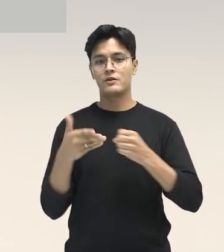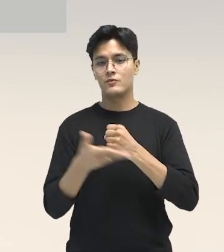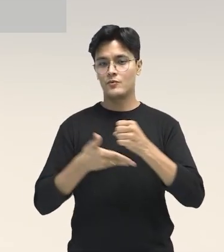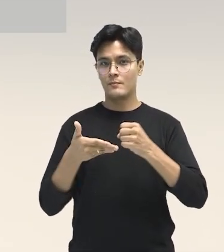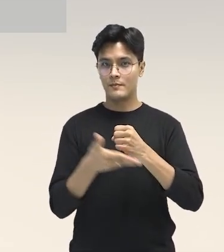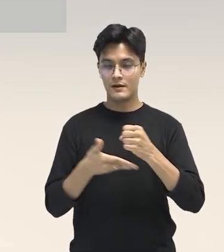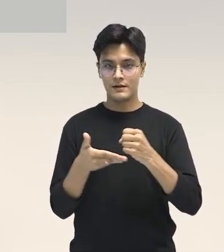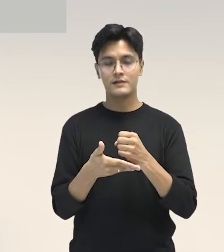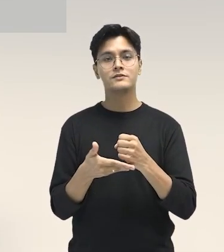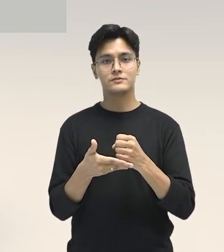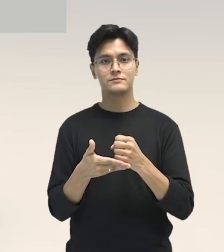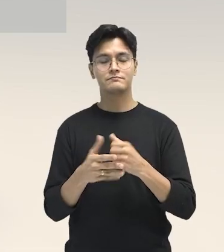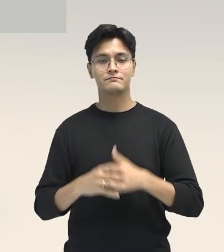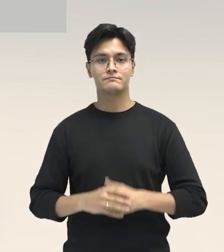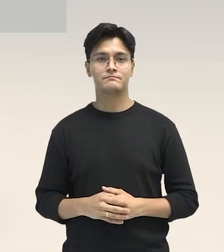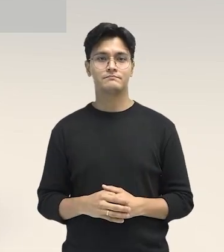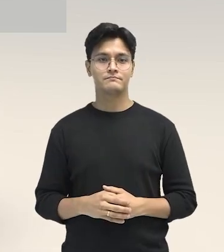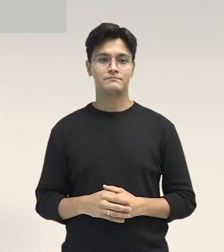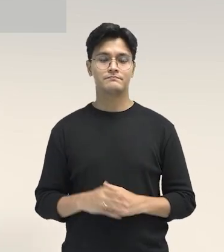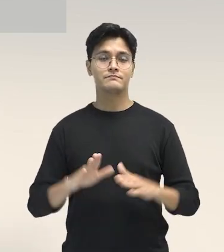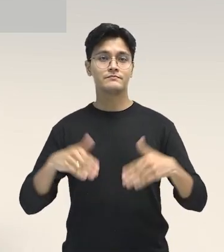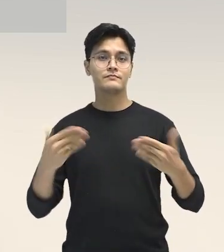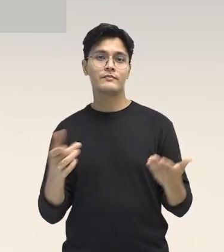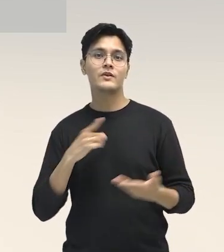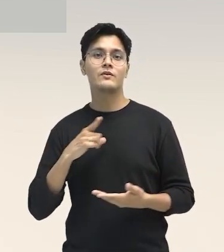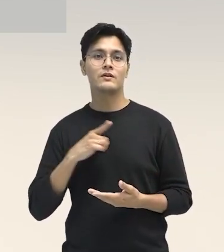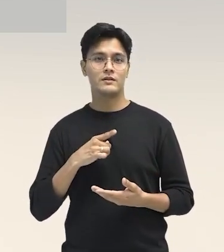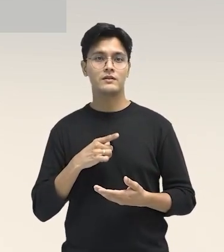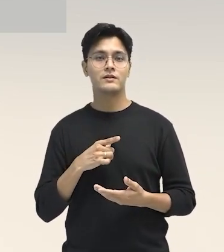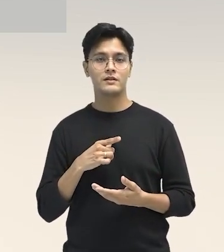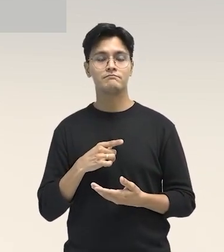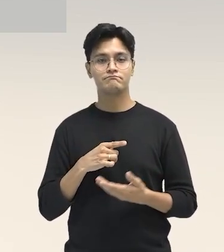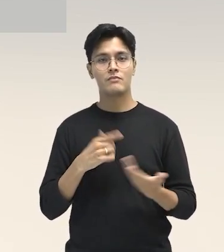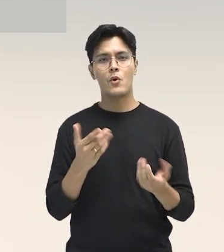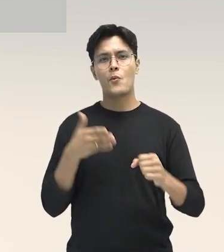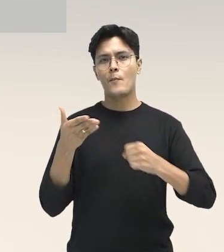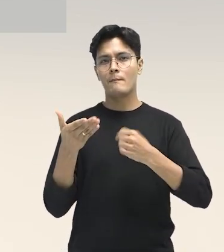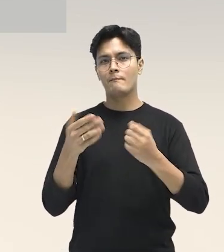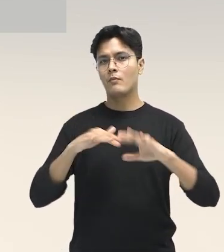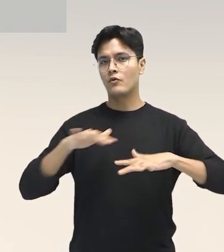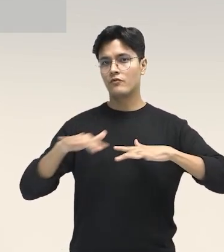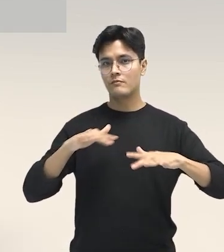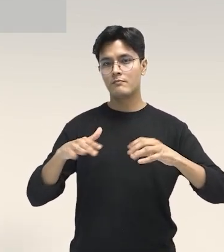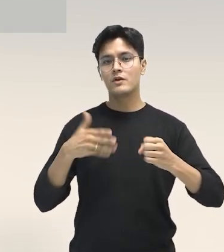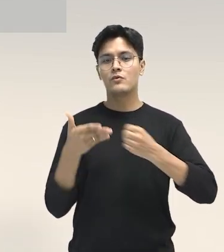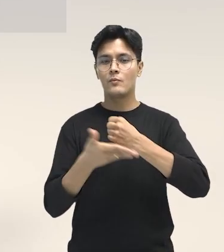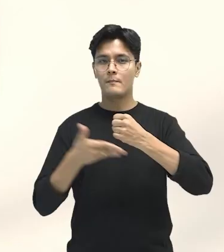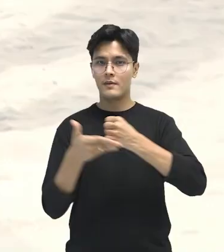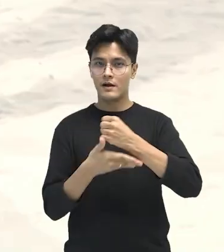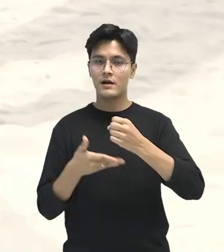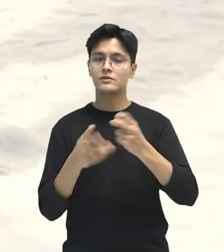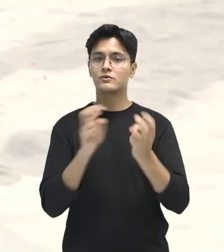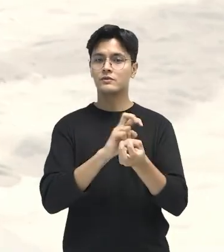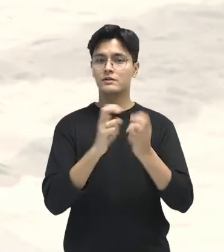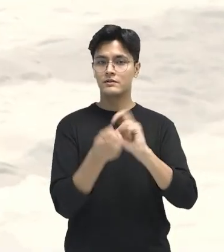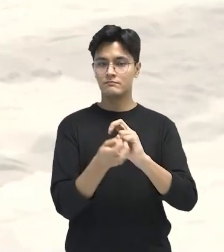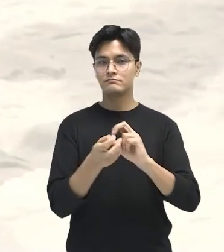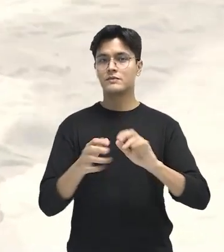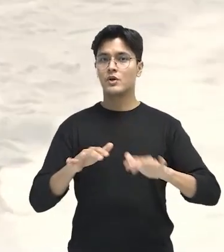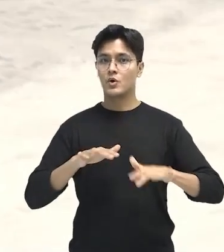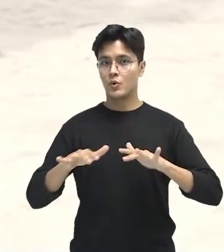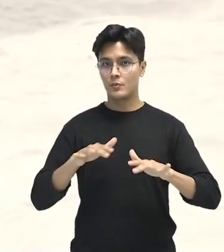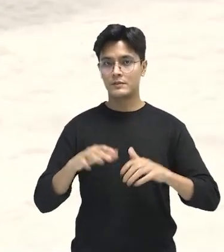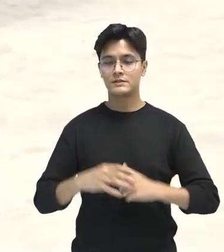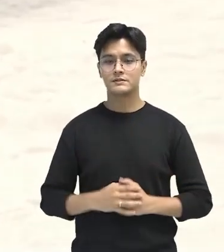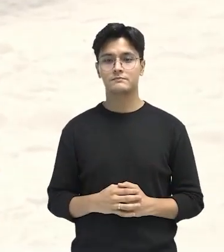Muito bem, então nós temos aí os golpes básicos da capoeira, começando por qual? Vamos ver qual é que nós temos aí.